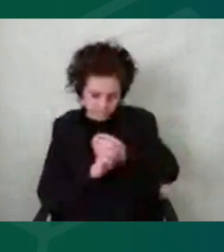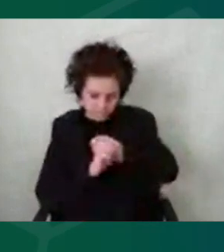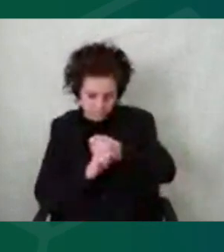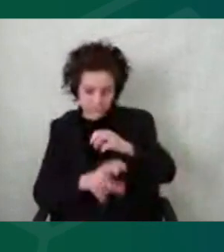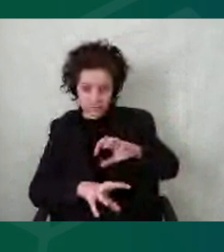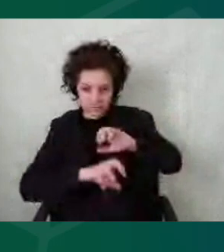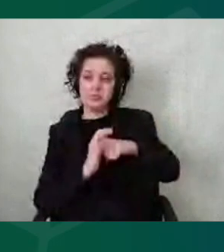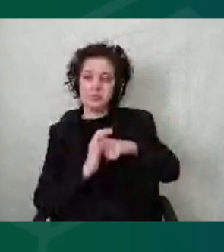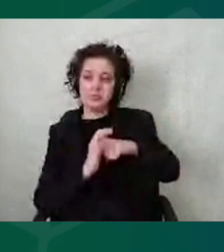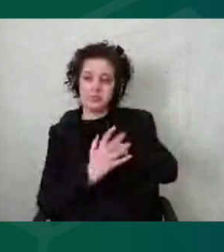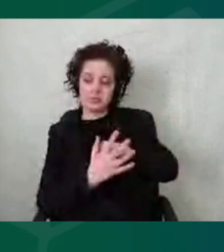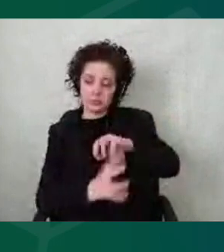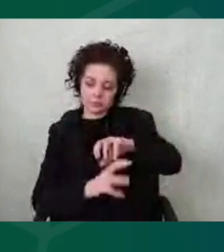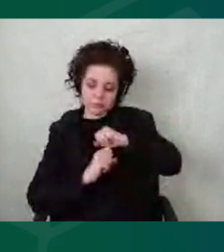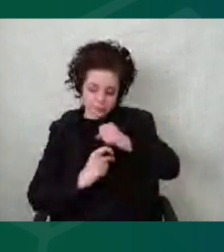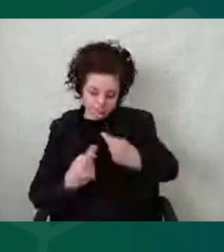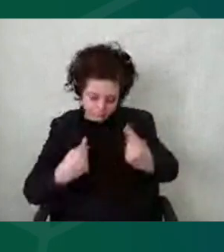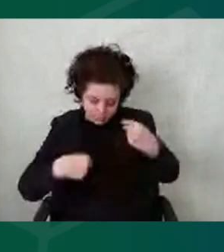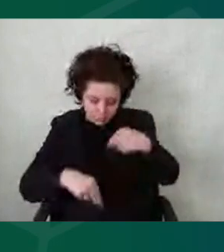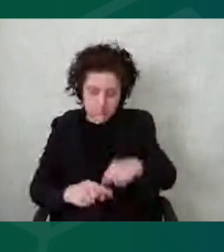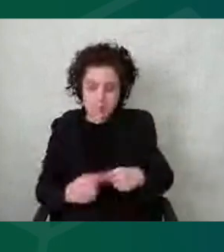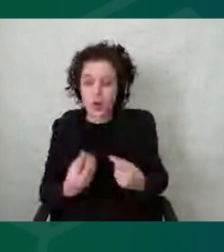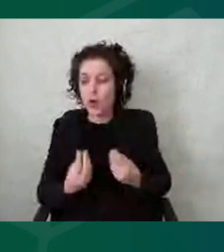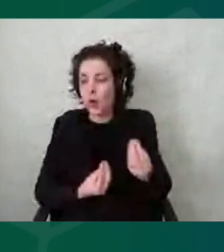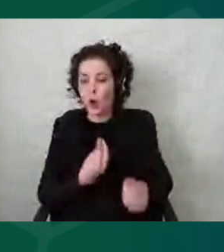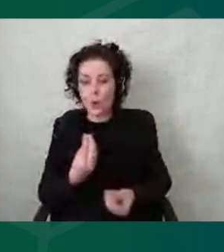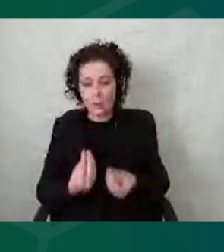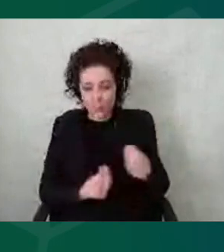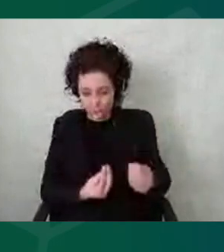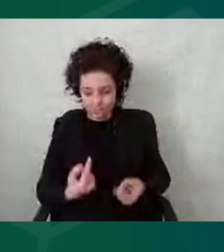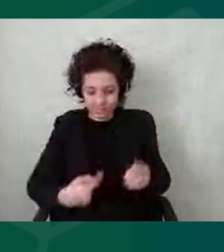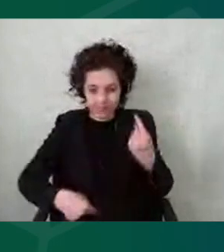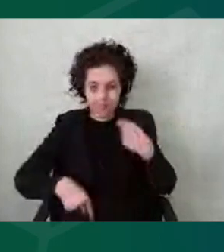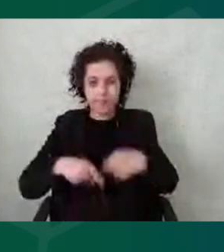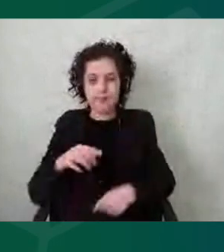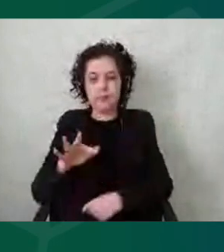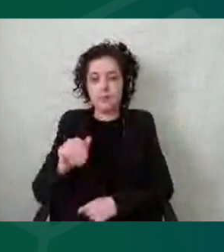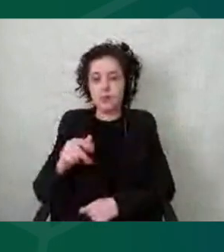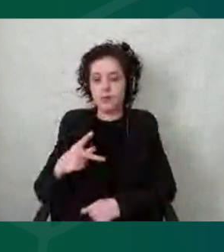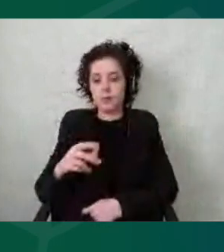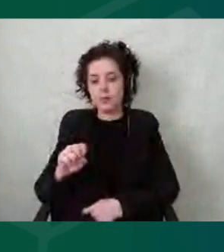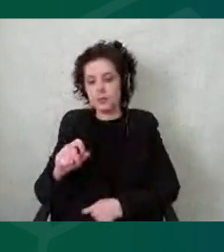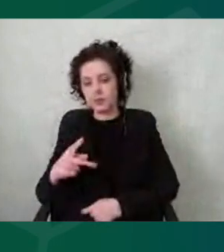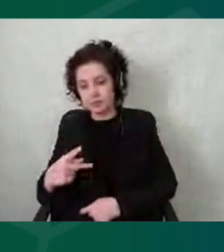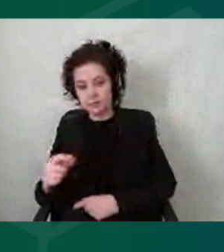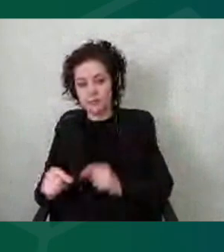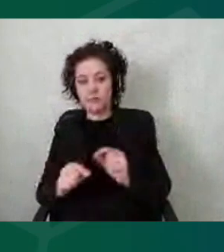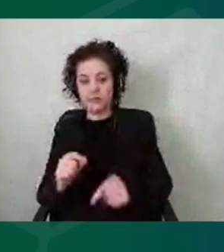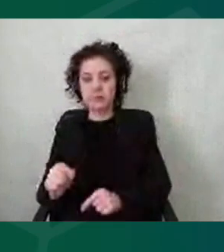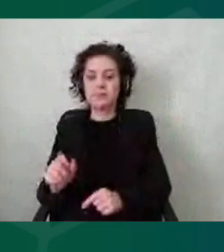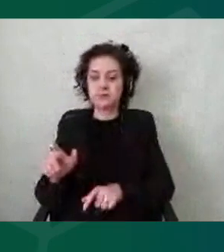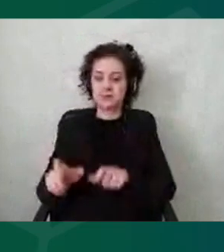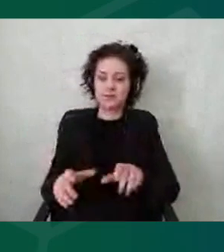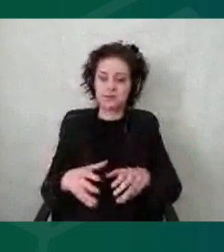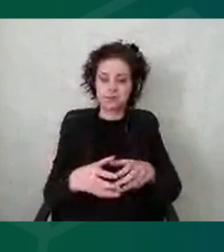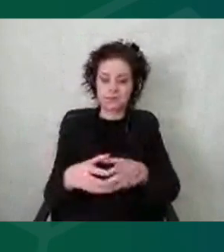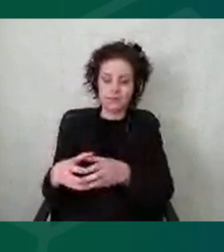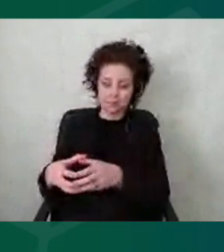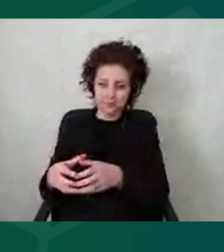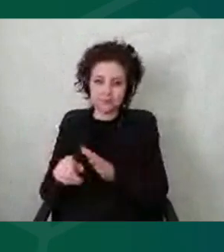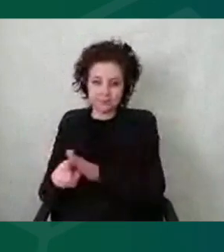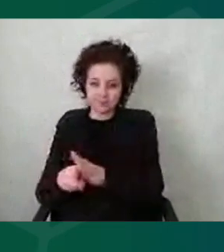pacientes. Responde uma chamada da FAPESP, onde as pessoas dirigiam o seu